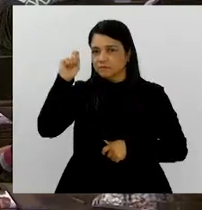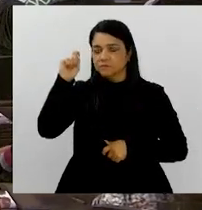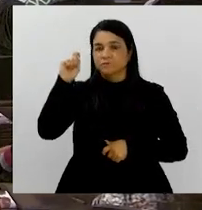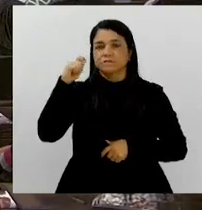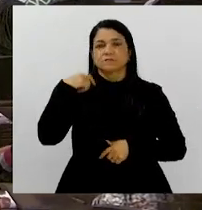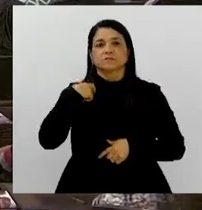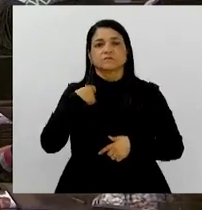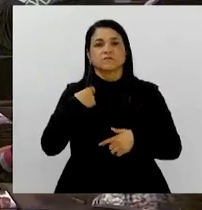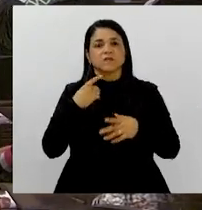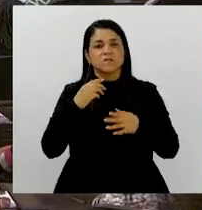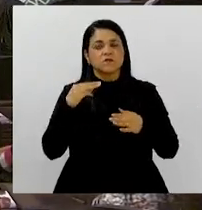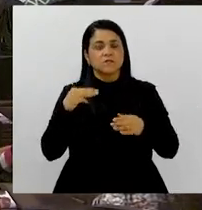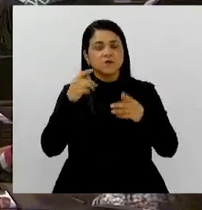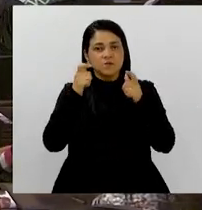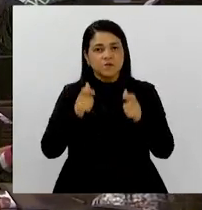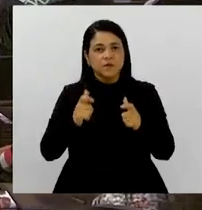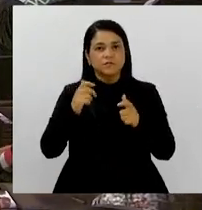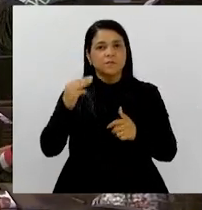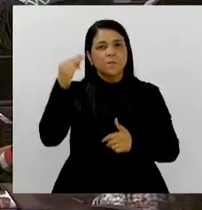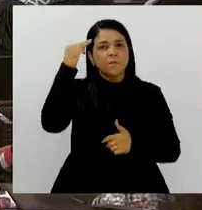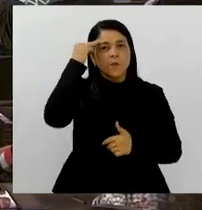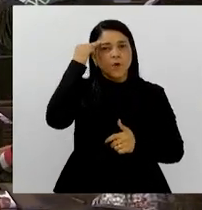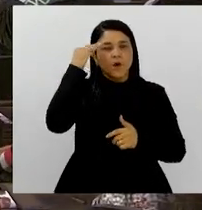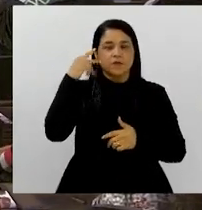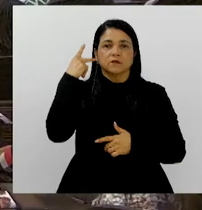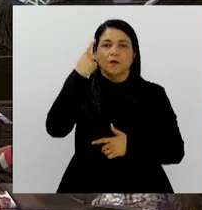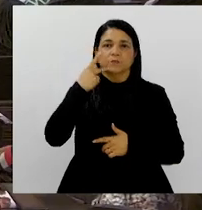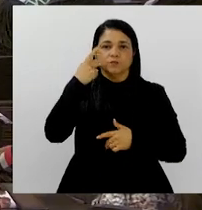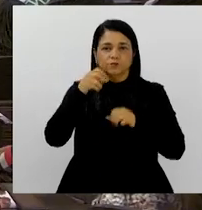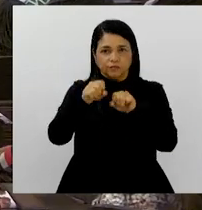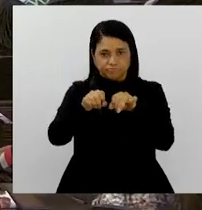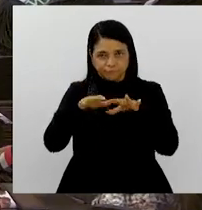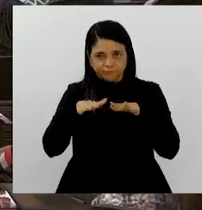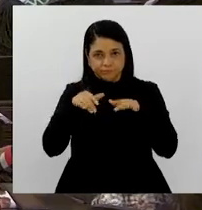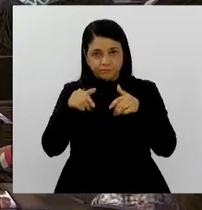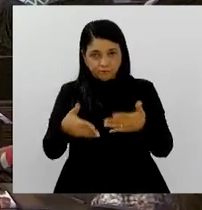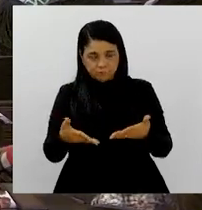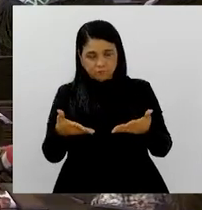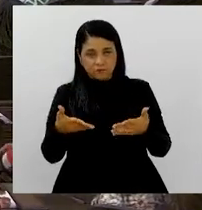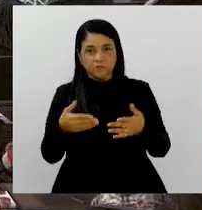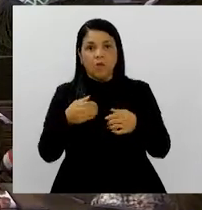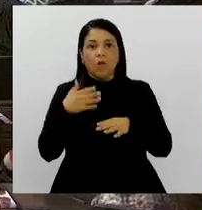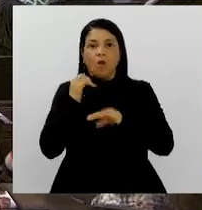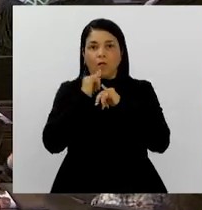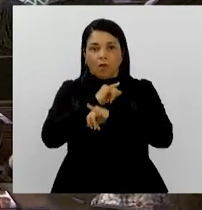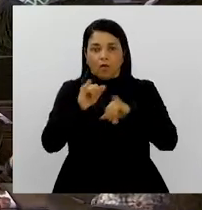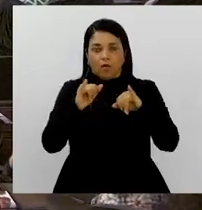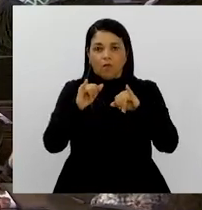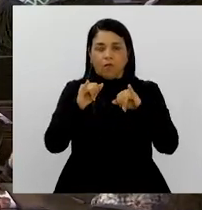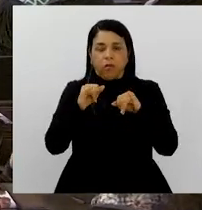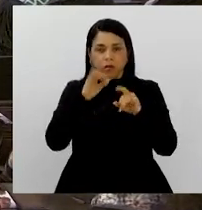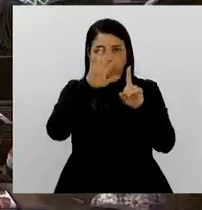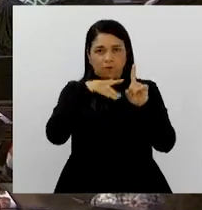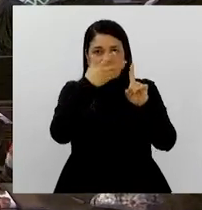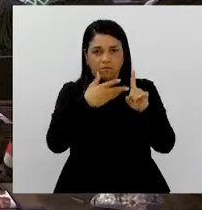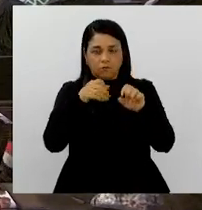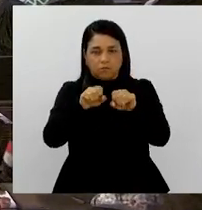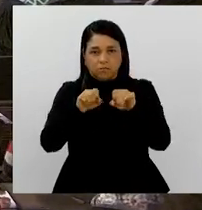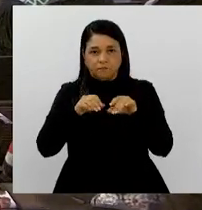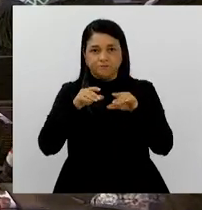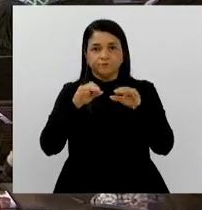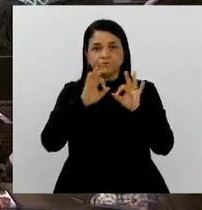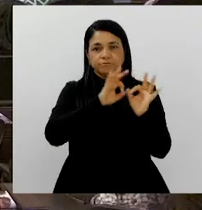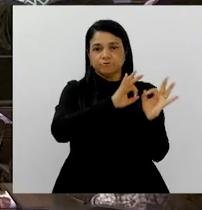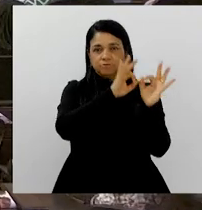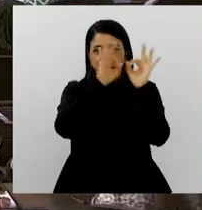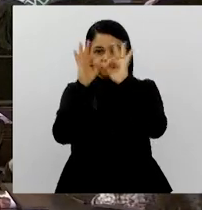de memória do Parlamento Brasileiro. Comunicamos aos presentes que essa sessão solene está sendo transmitida ao